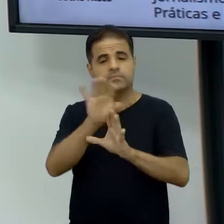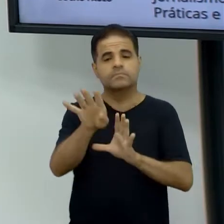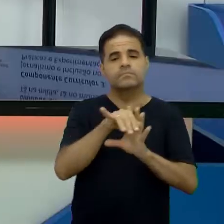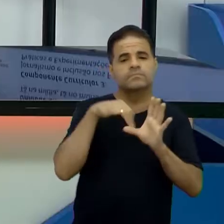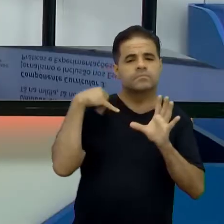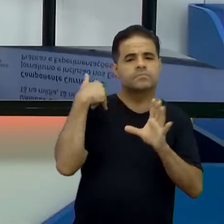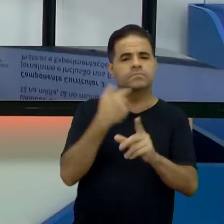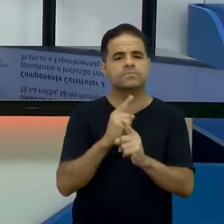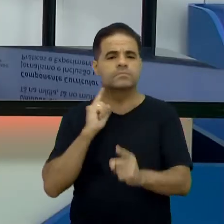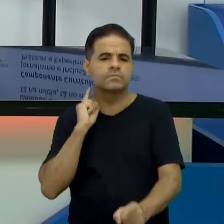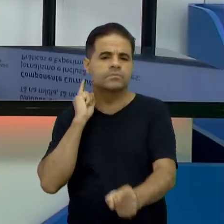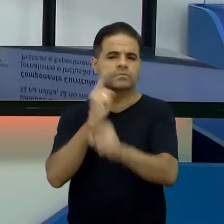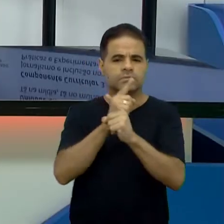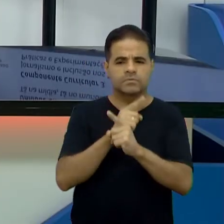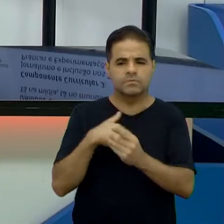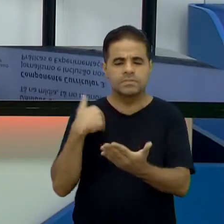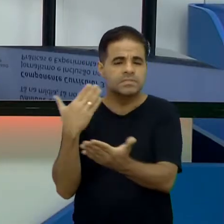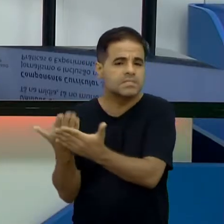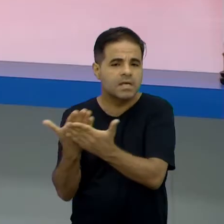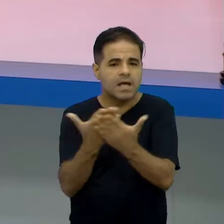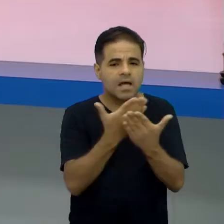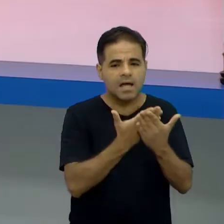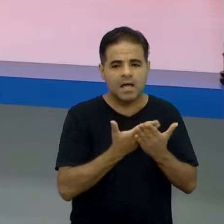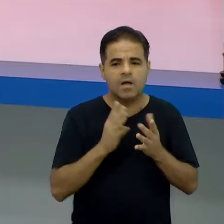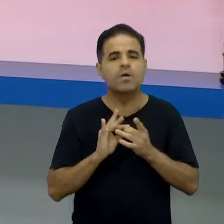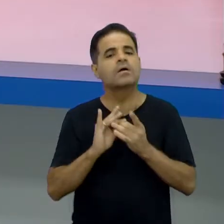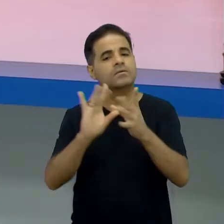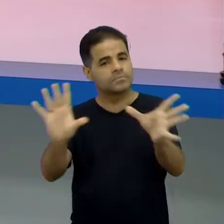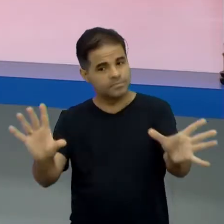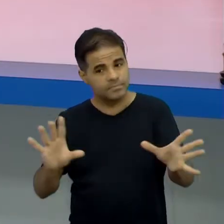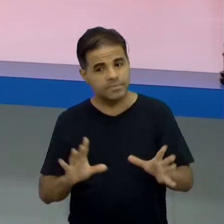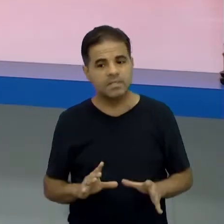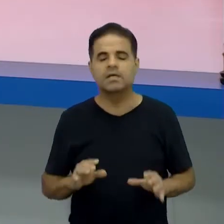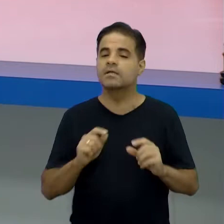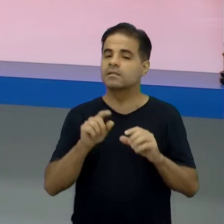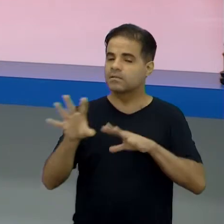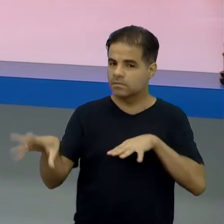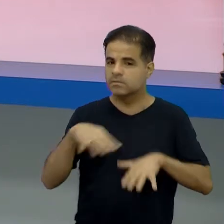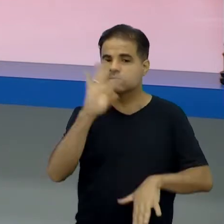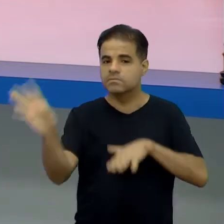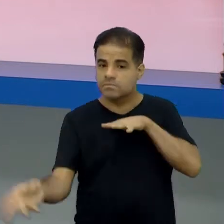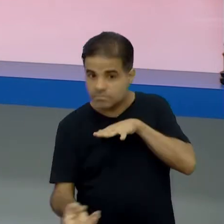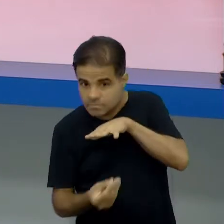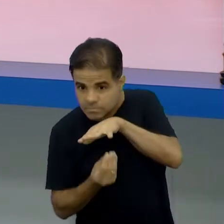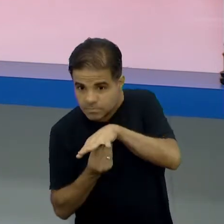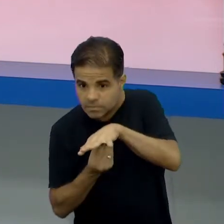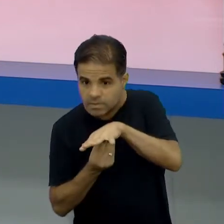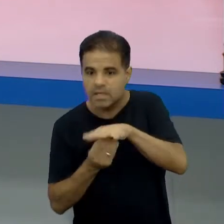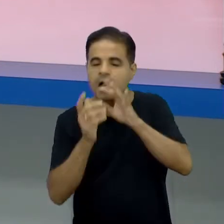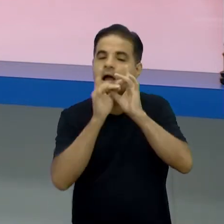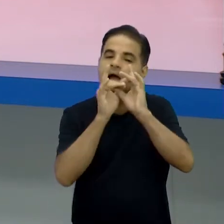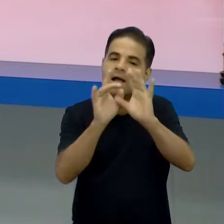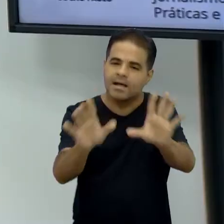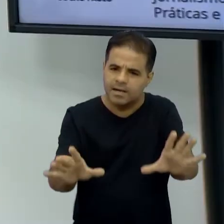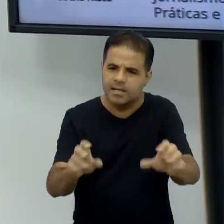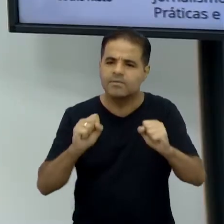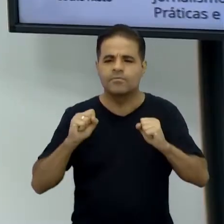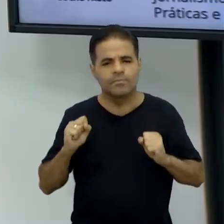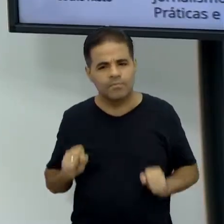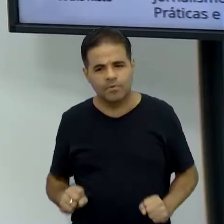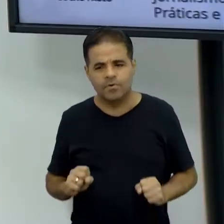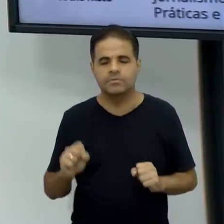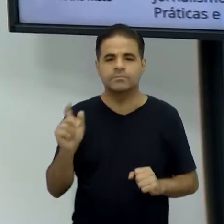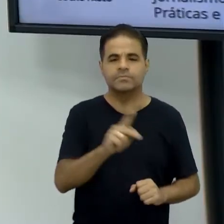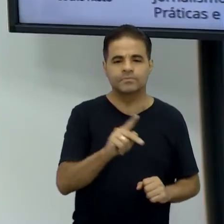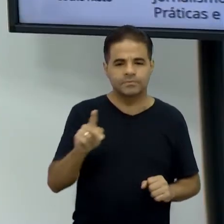e encontrar as suas aulas, né? É verdade, estão disponíveis para vocês no YouTube, no repositório também, fiquem à vontade, acessem a aula. E professor